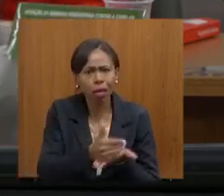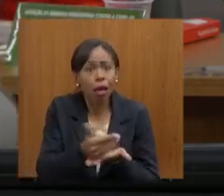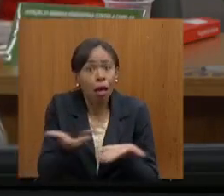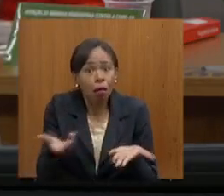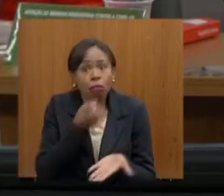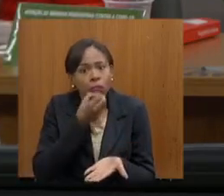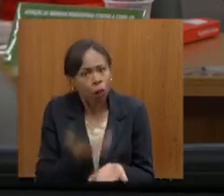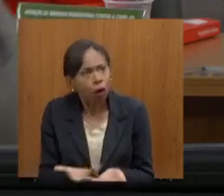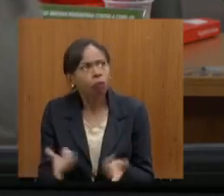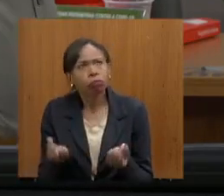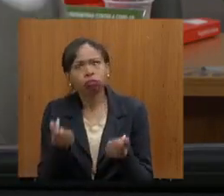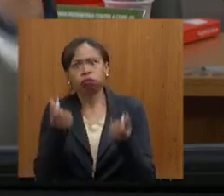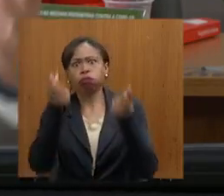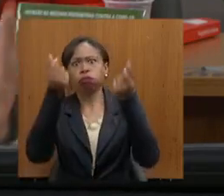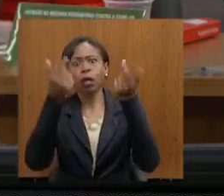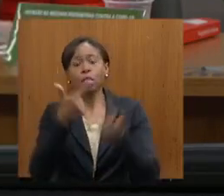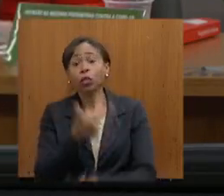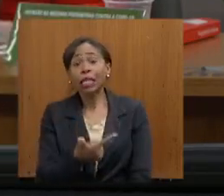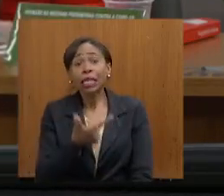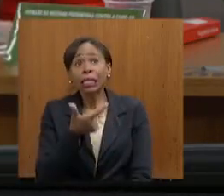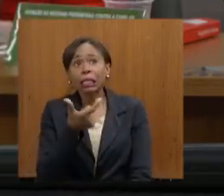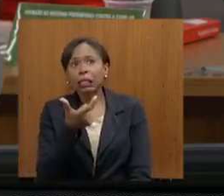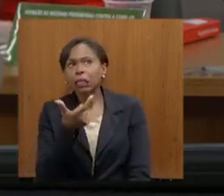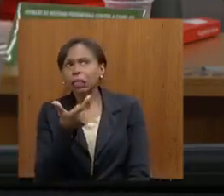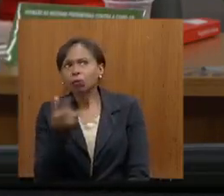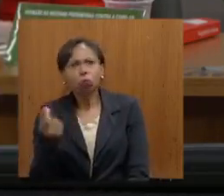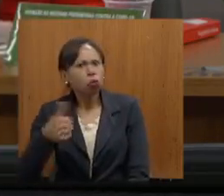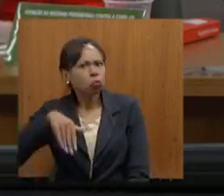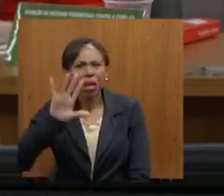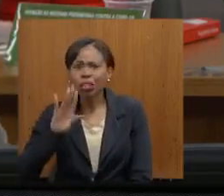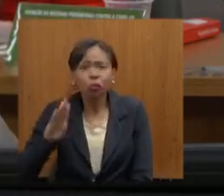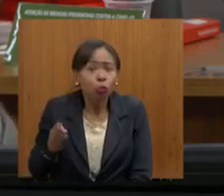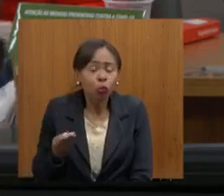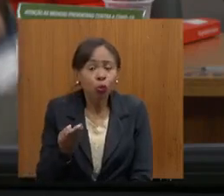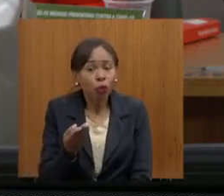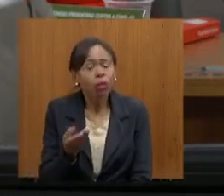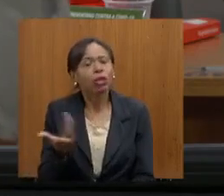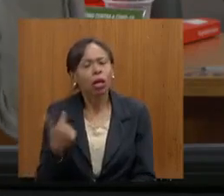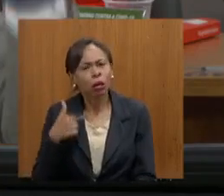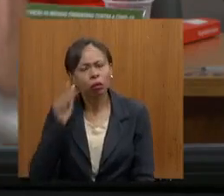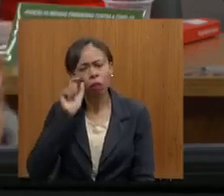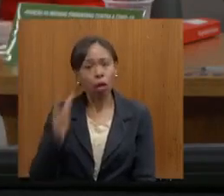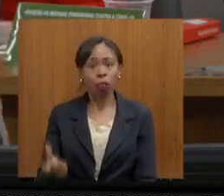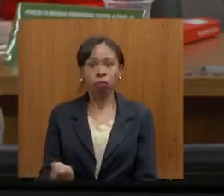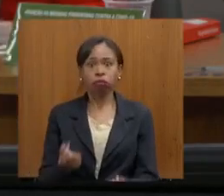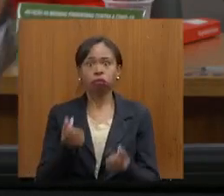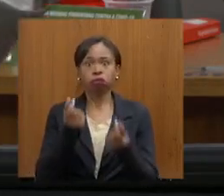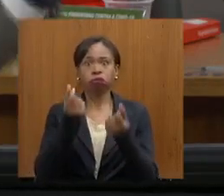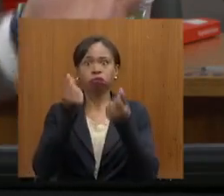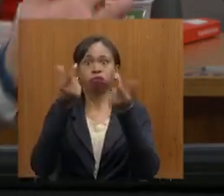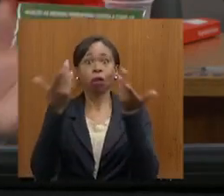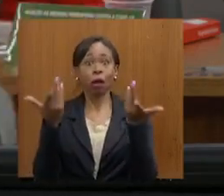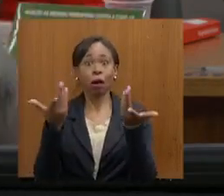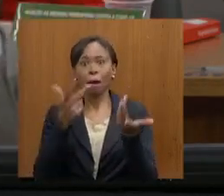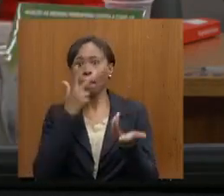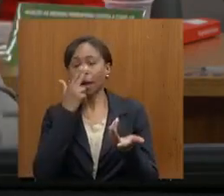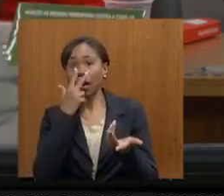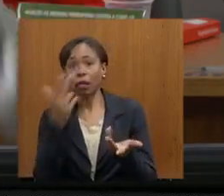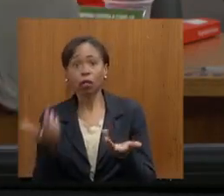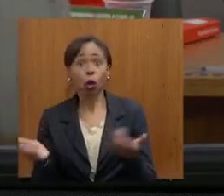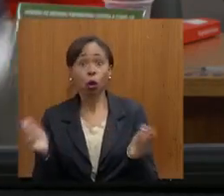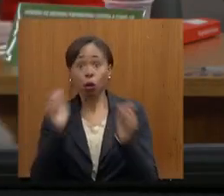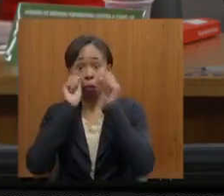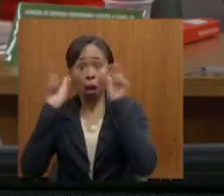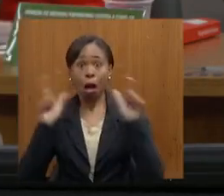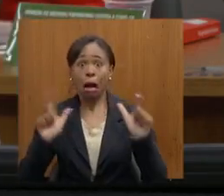é tanto dinheiro né 200 bilhões né eu tinha escutado assim cifras tão grandes em escândalos de corrupção